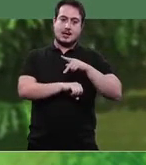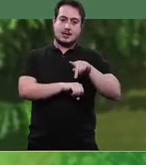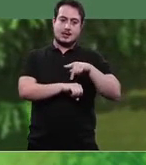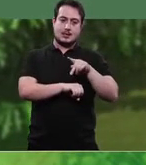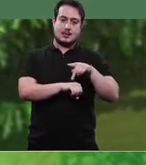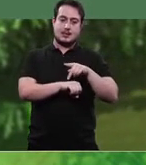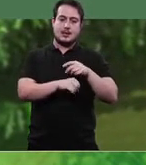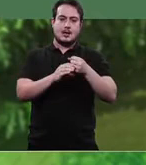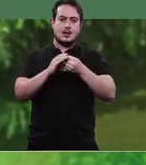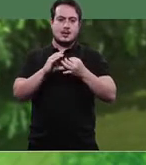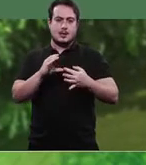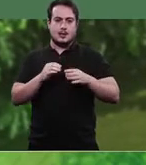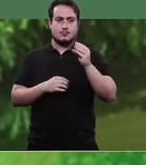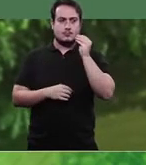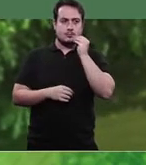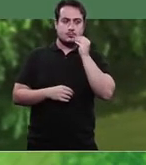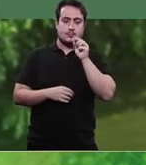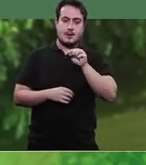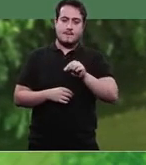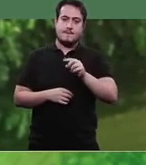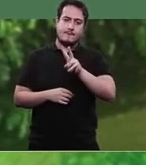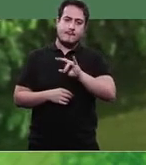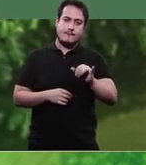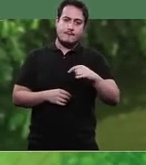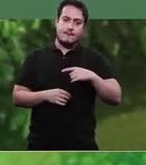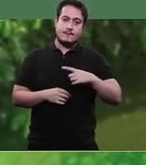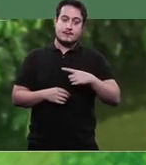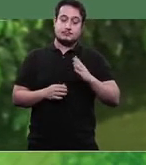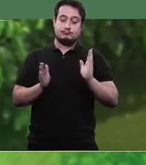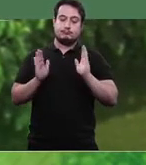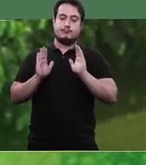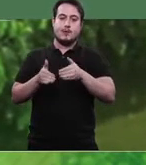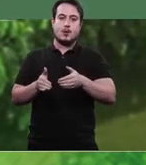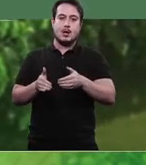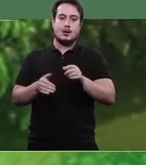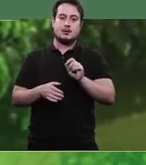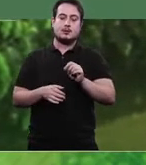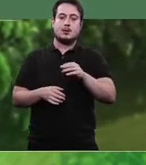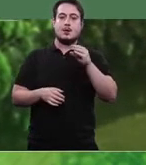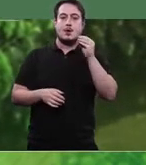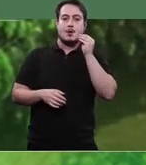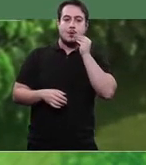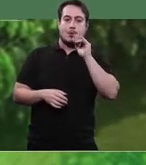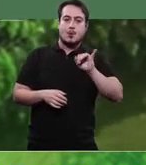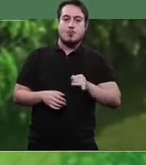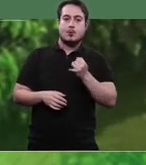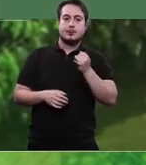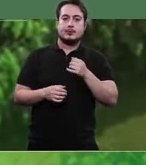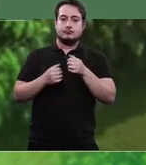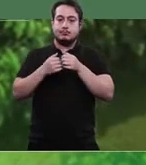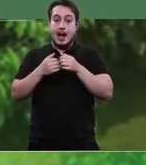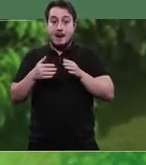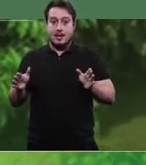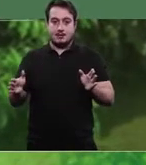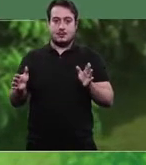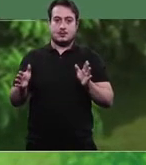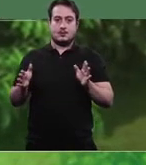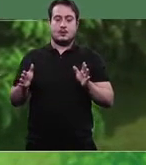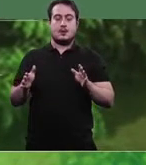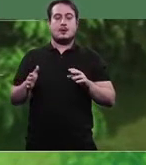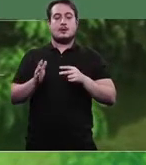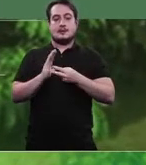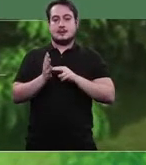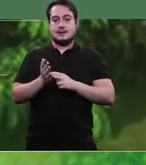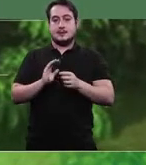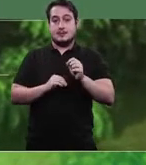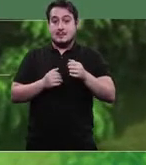das oportunidades do Canadá também vão ser muito concentradas em oportunidades de abertura de negócios, ou seja, nós